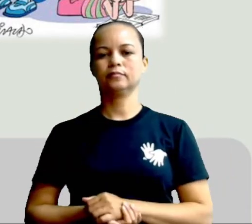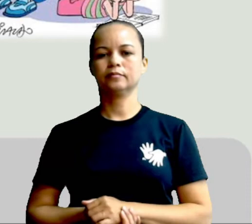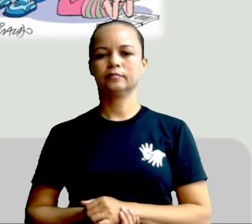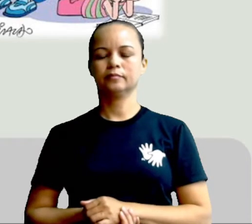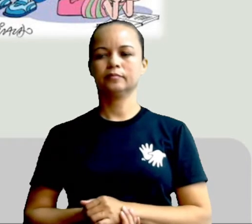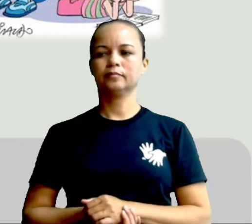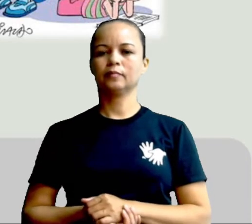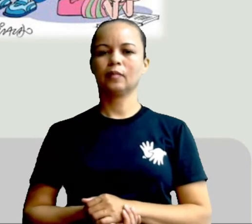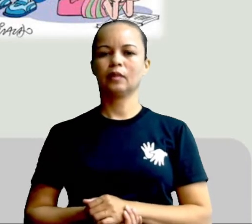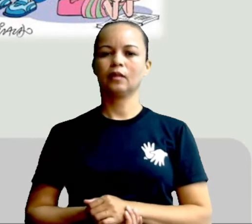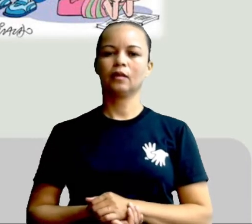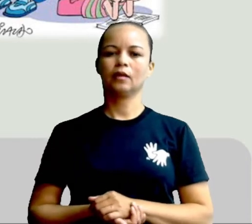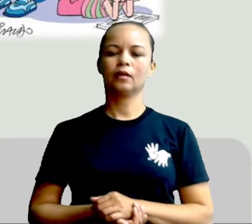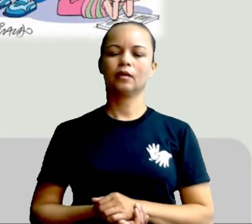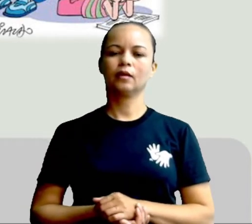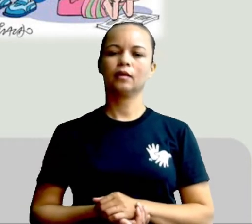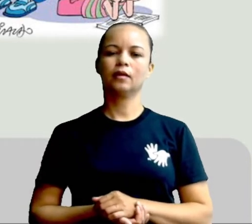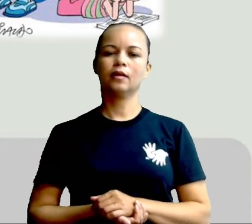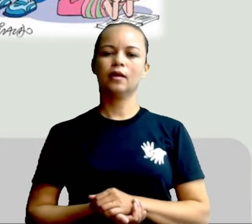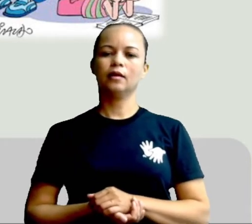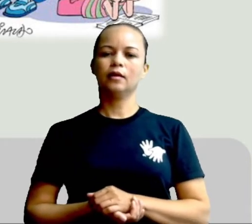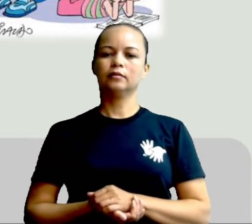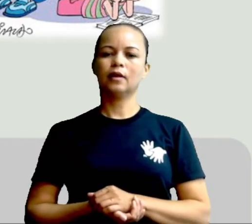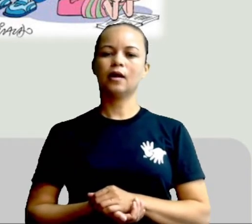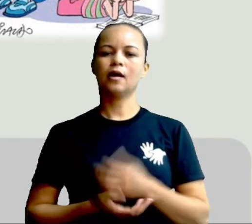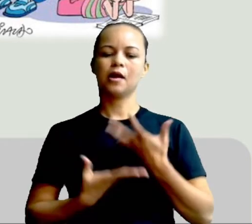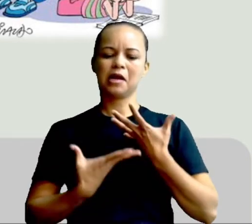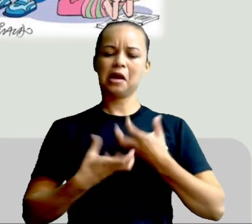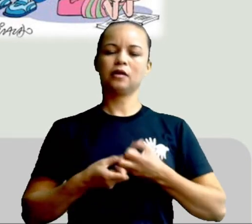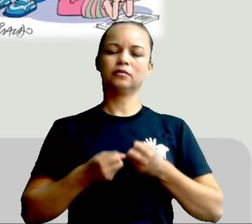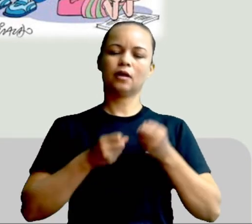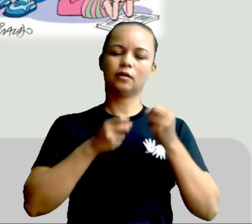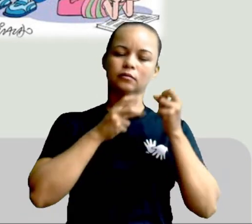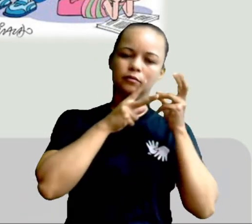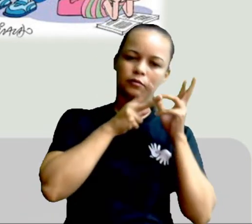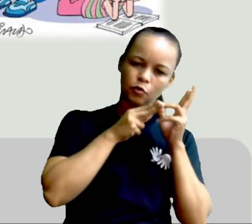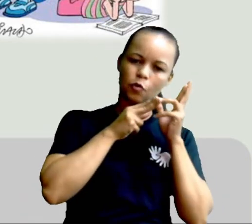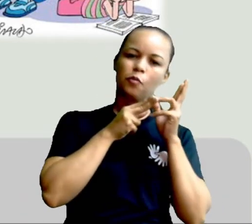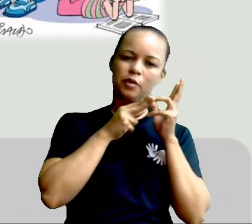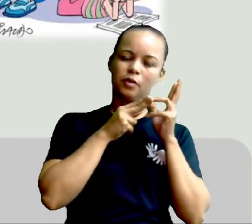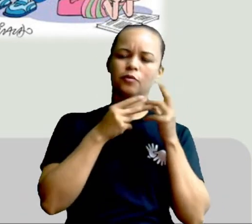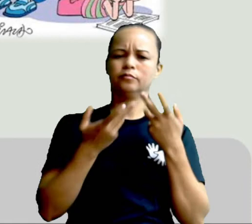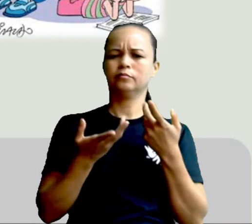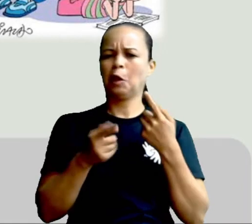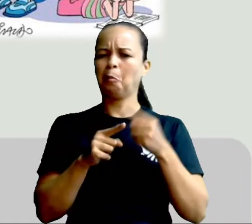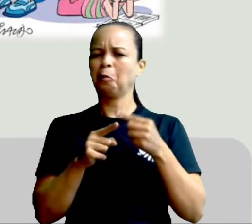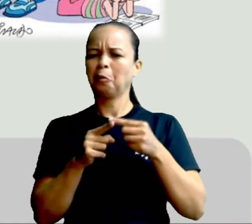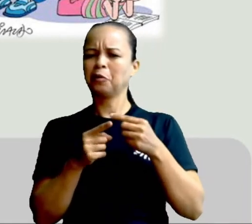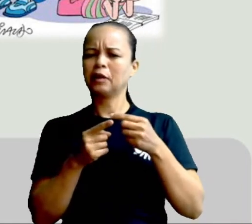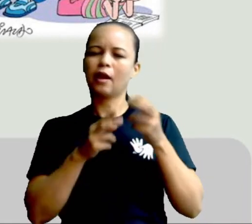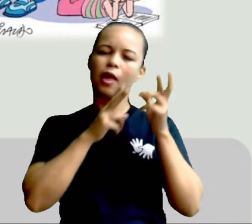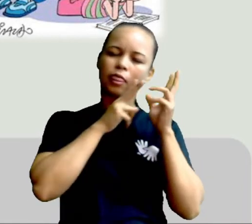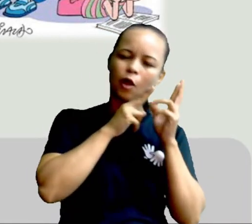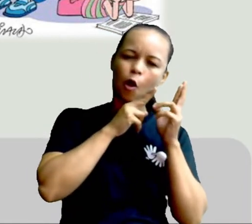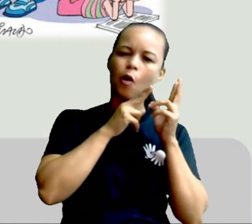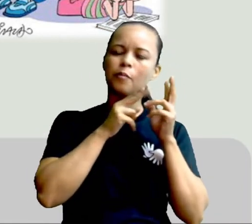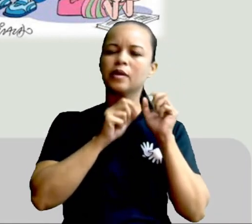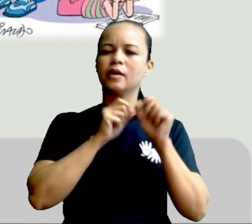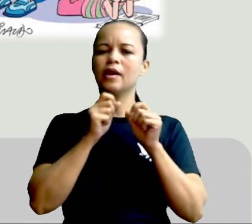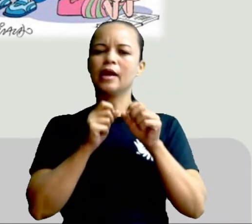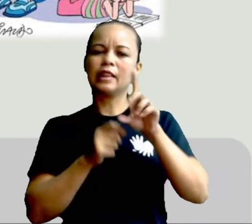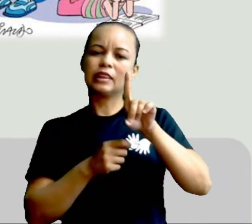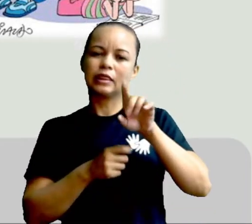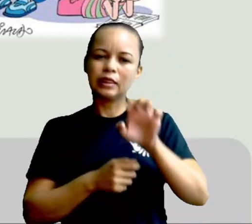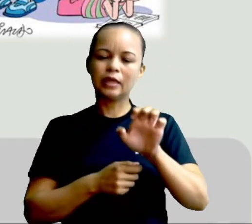lugar. Dormem de cansaço. Então, por que eles dormem, né? Porque estão cansados. Então, dormem